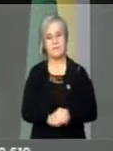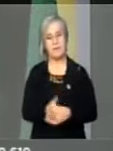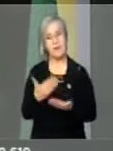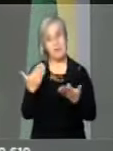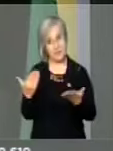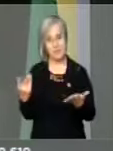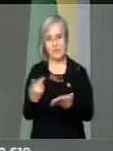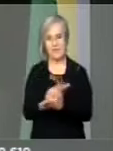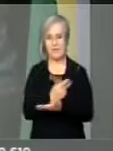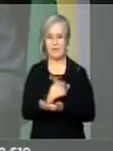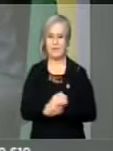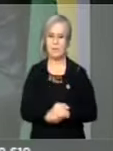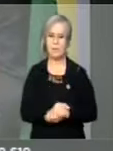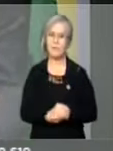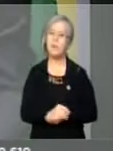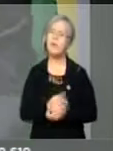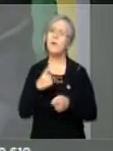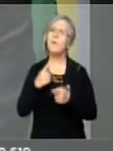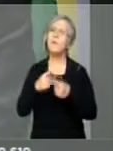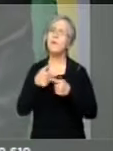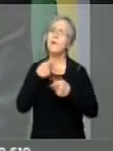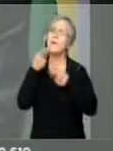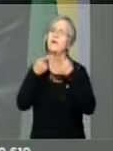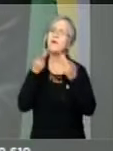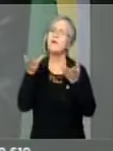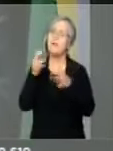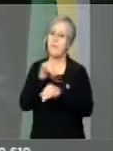assim foi. E por que quis iniciar com esses